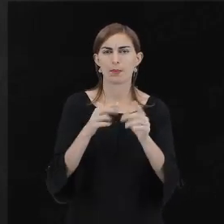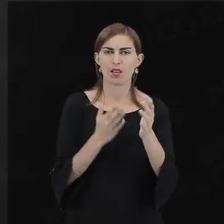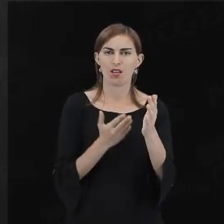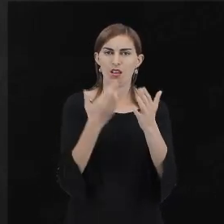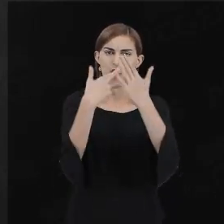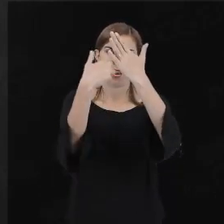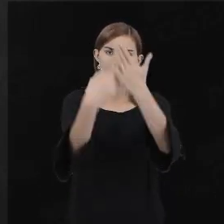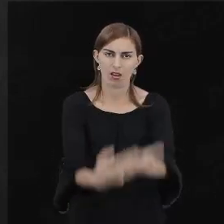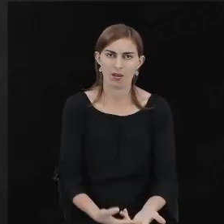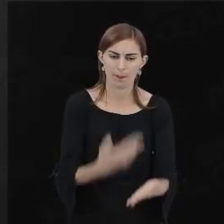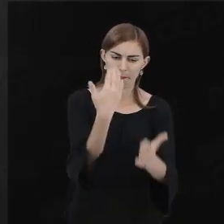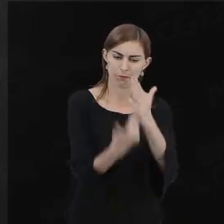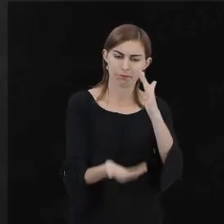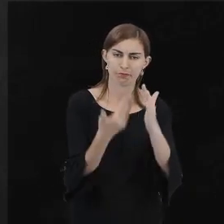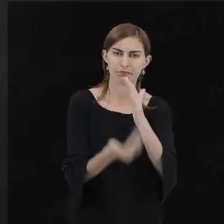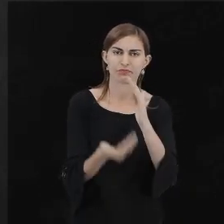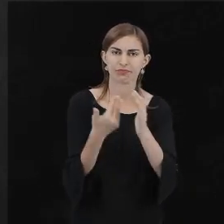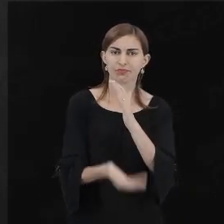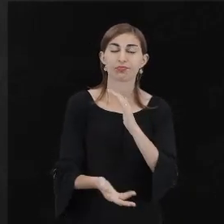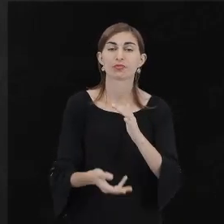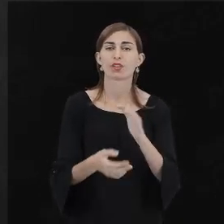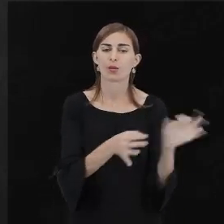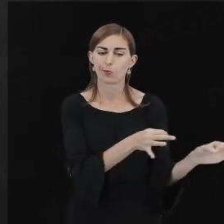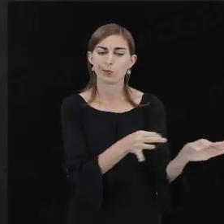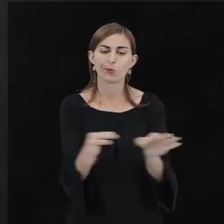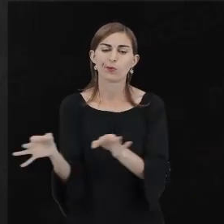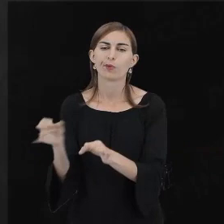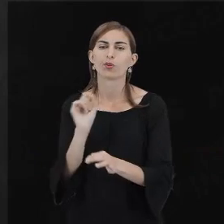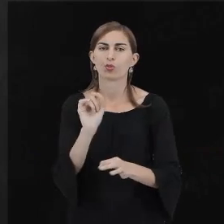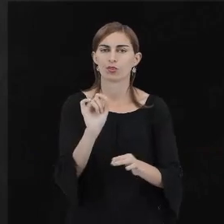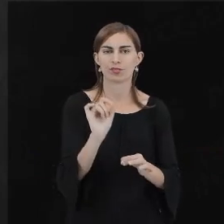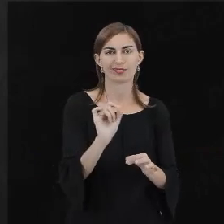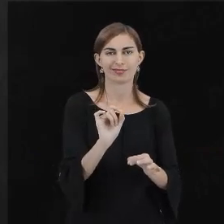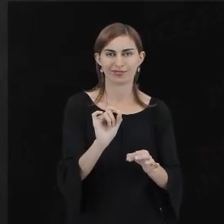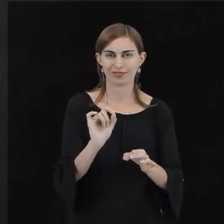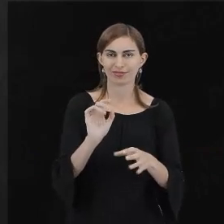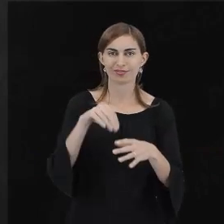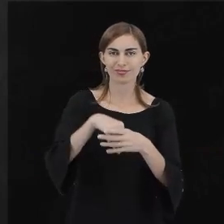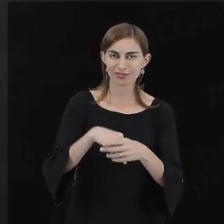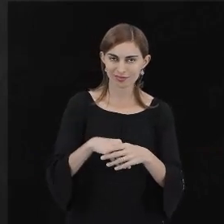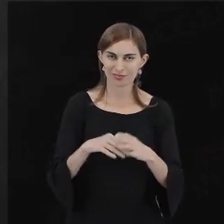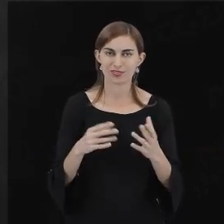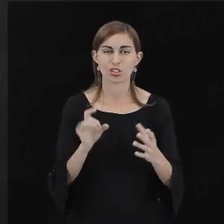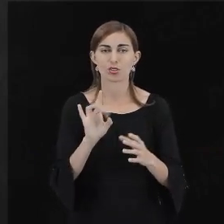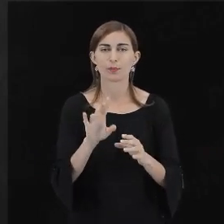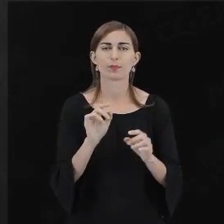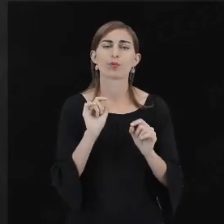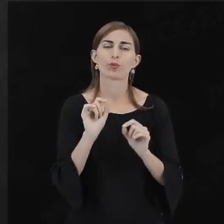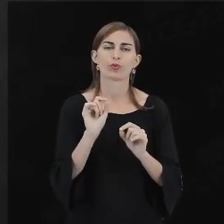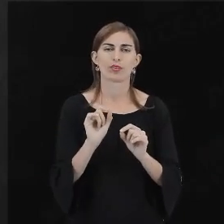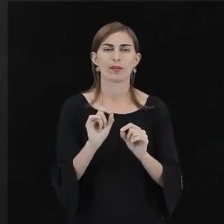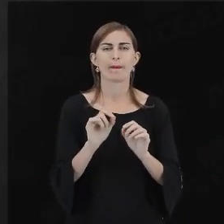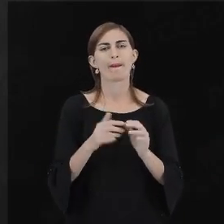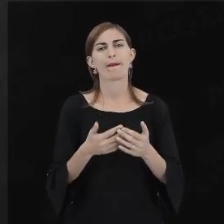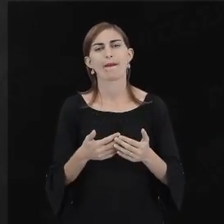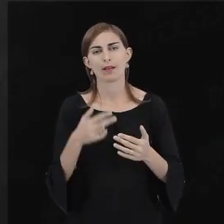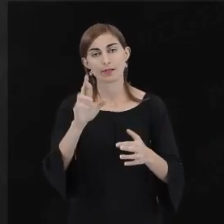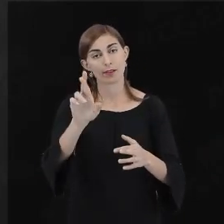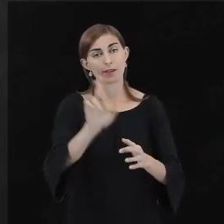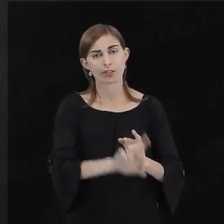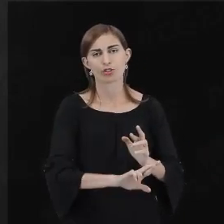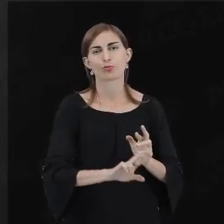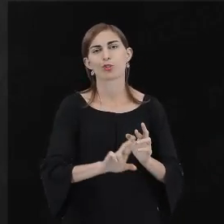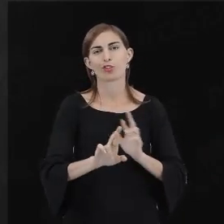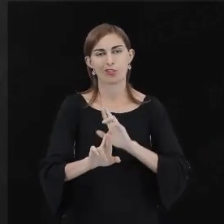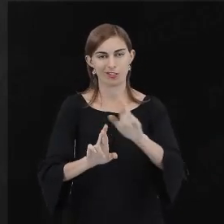ele é decorrente não apenas dos fenômenos intraescolares, ela é, sobretudo, uma